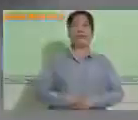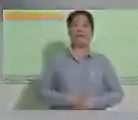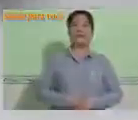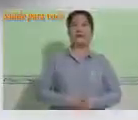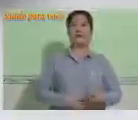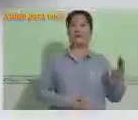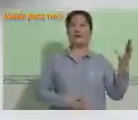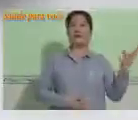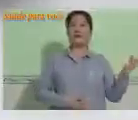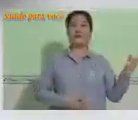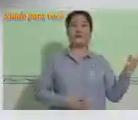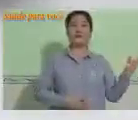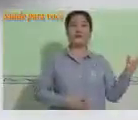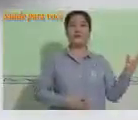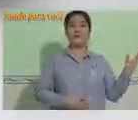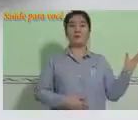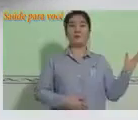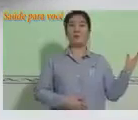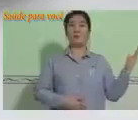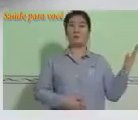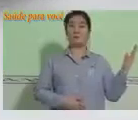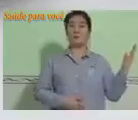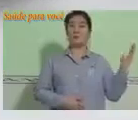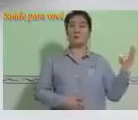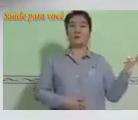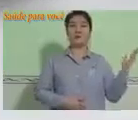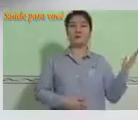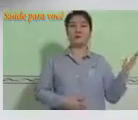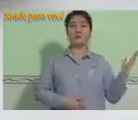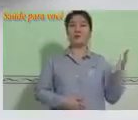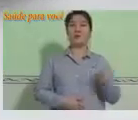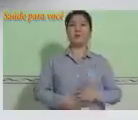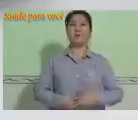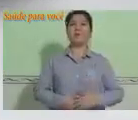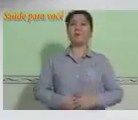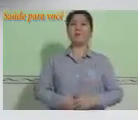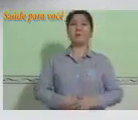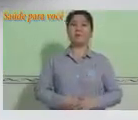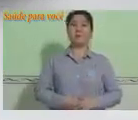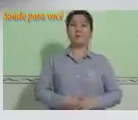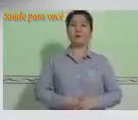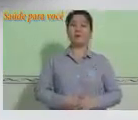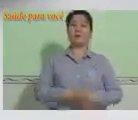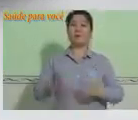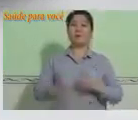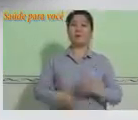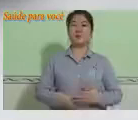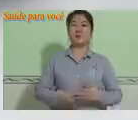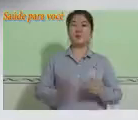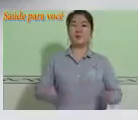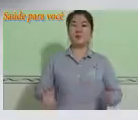porque apesar de não ter cura, o diabetes pode ser prevenido de forma simples como um estilo de vida saudável.